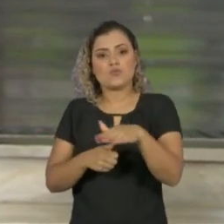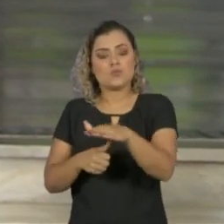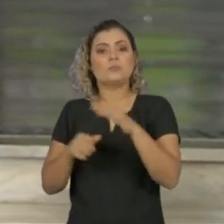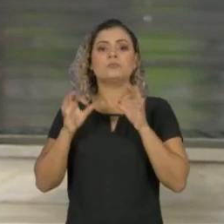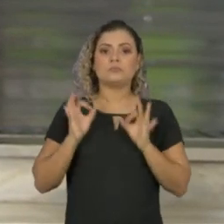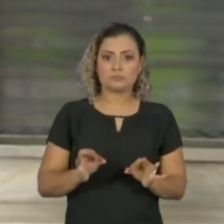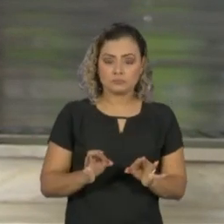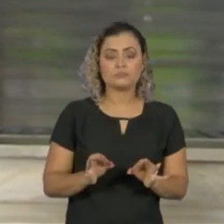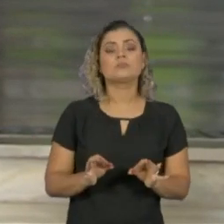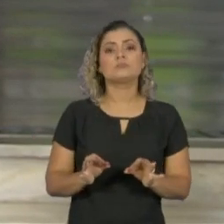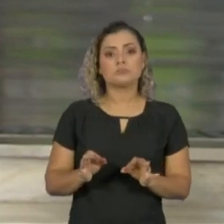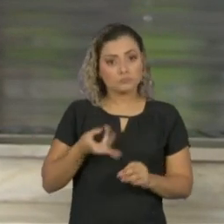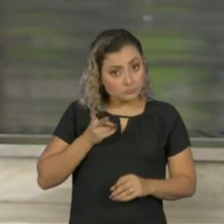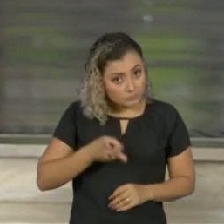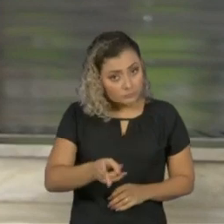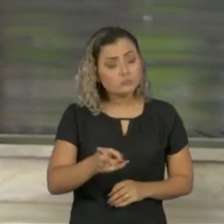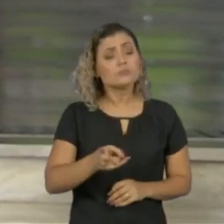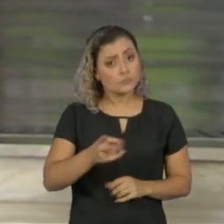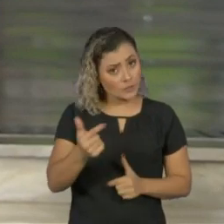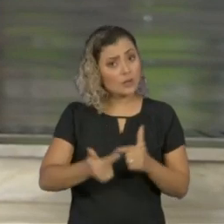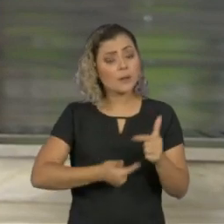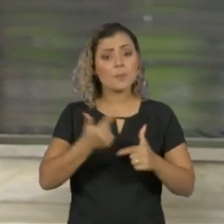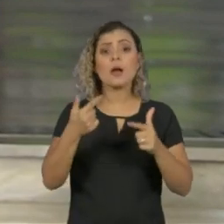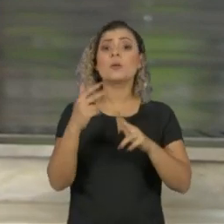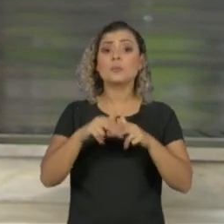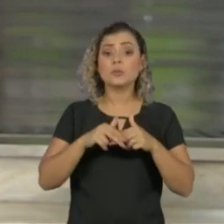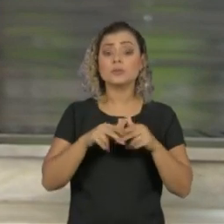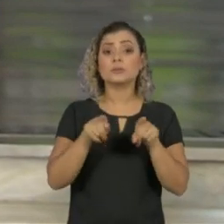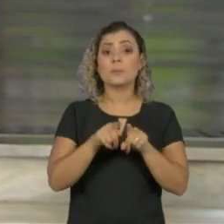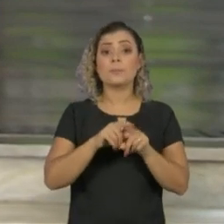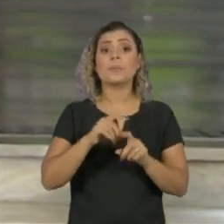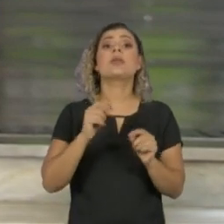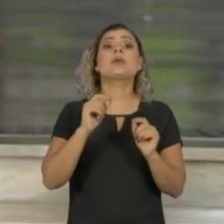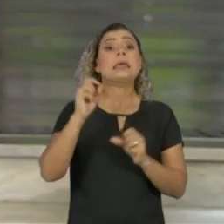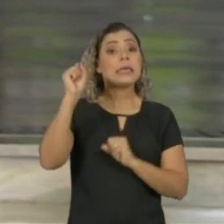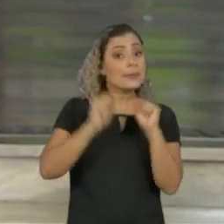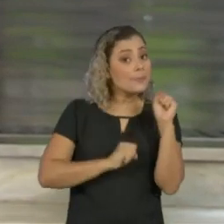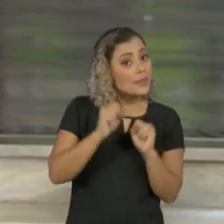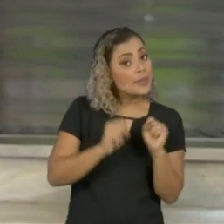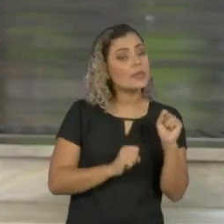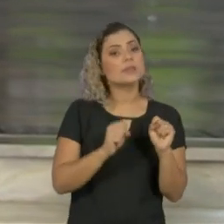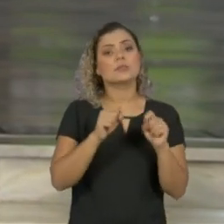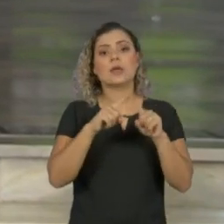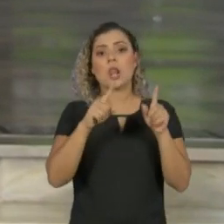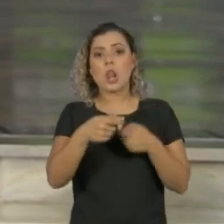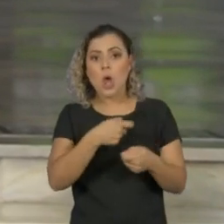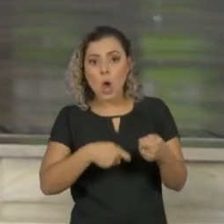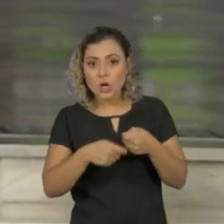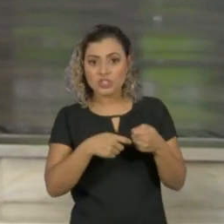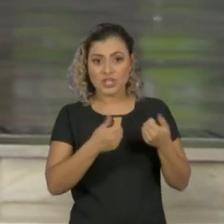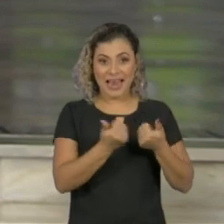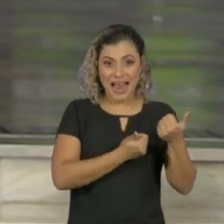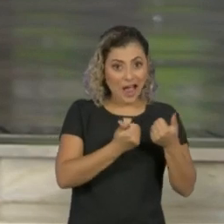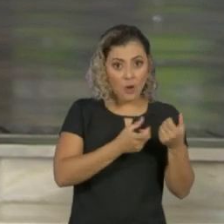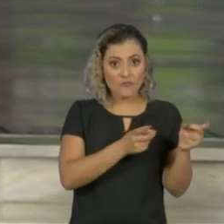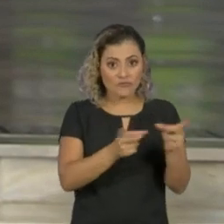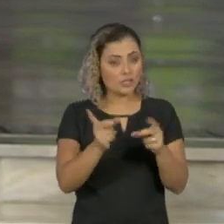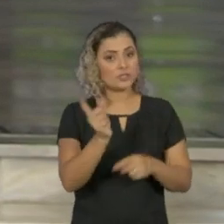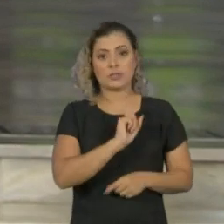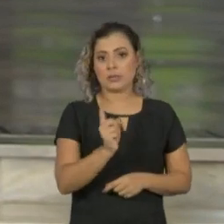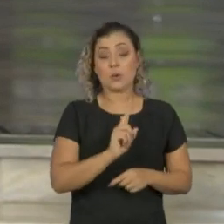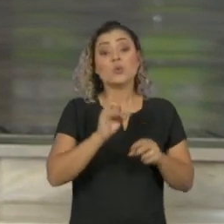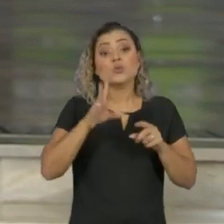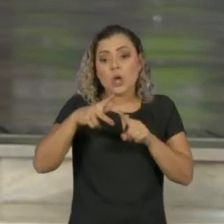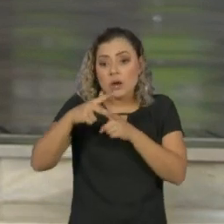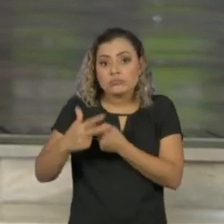Isto não se aplica, quero deixar claro, a revendedores ou revendedoras de automóveis, mas sim às oficinas